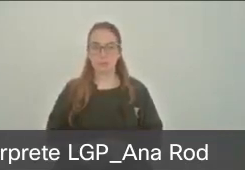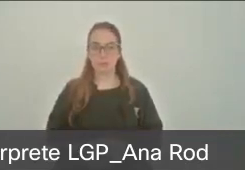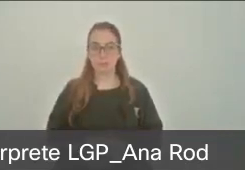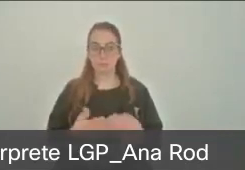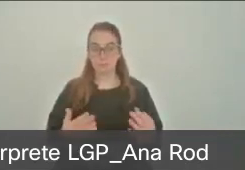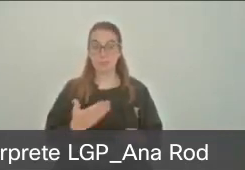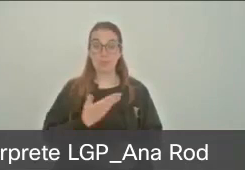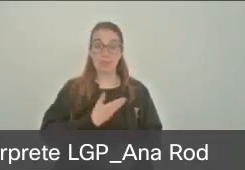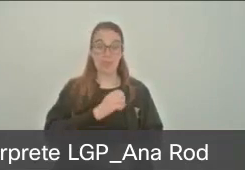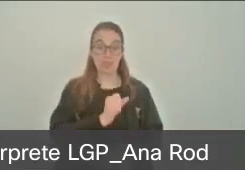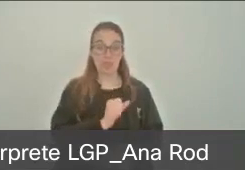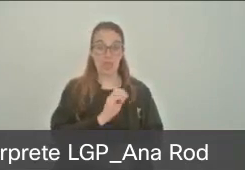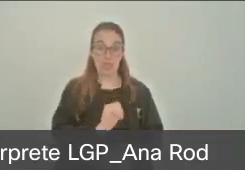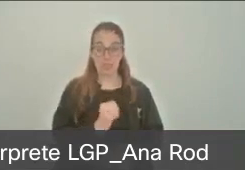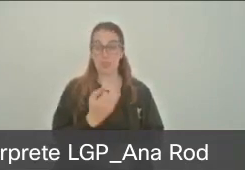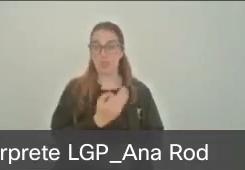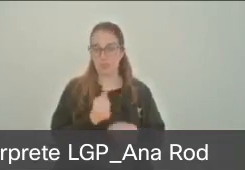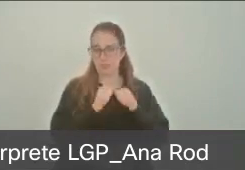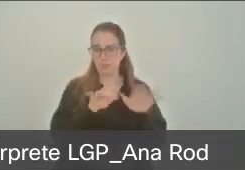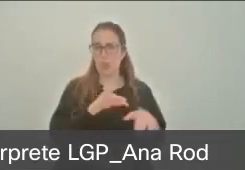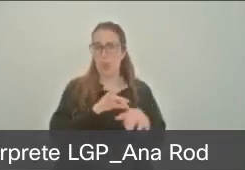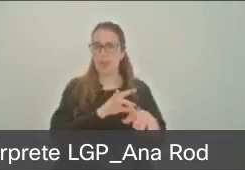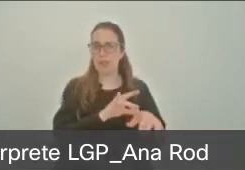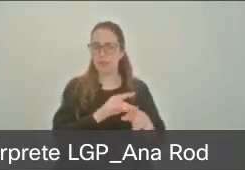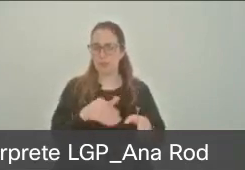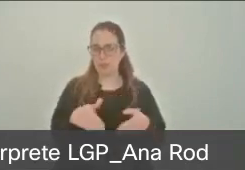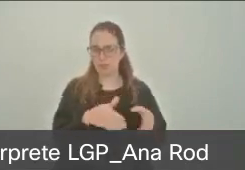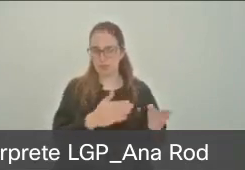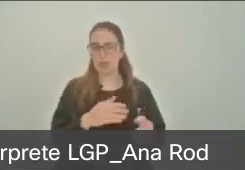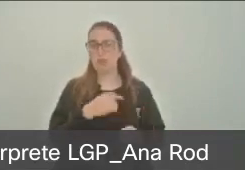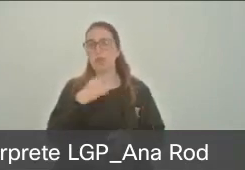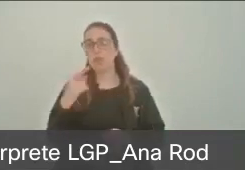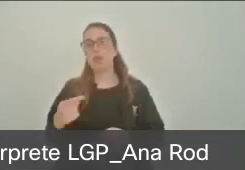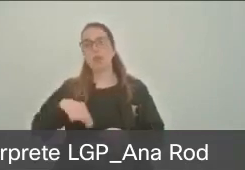a DGS foi preconizando estas medidas